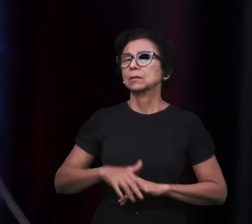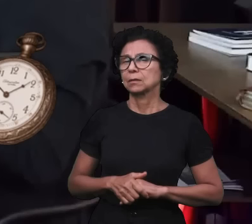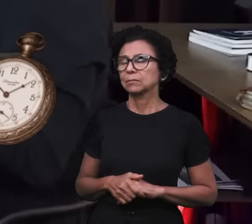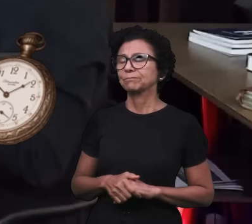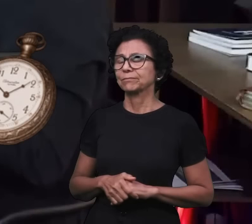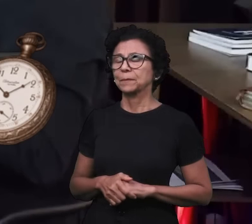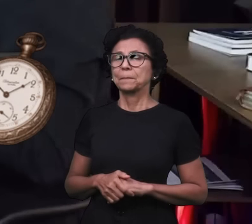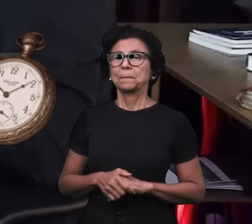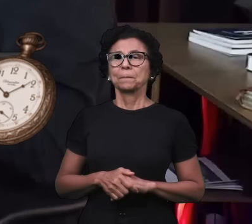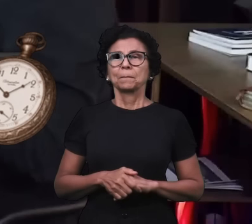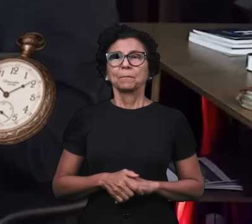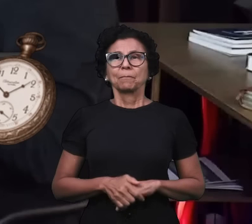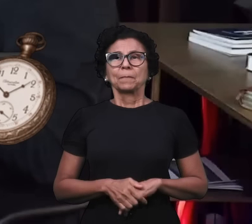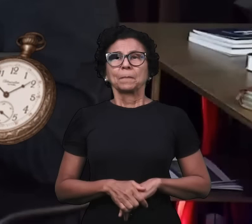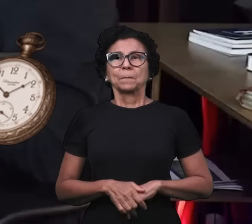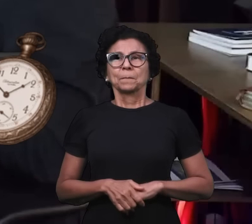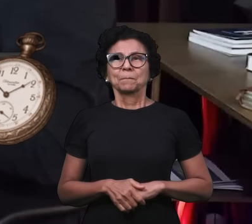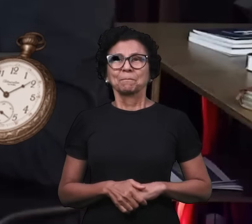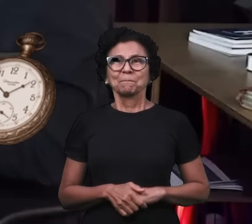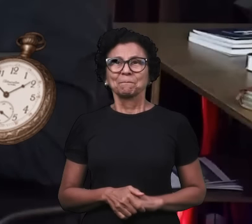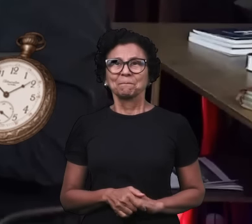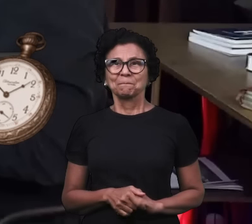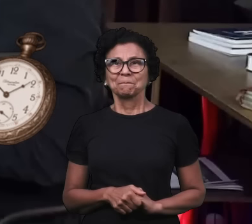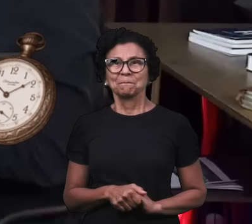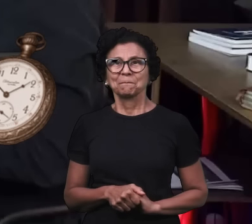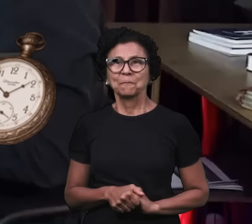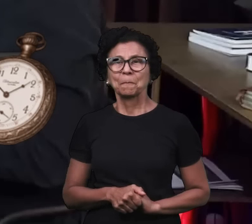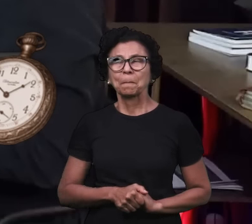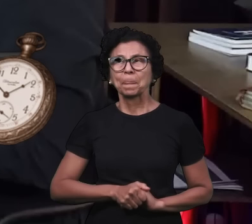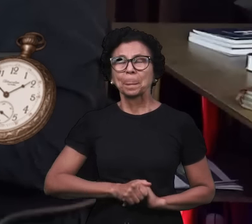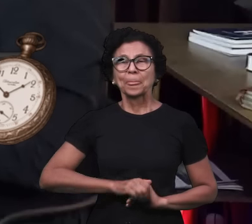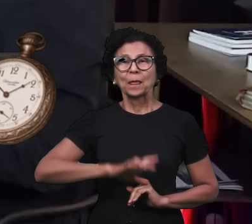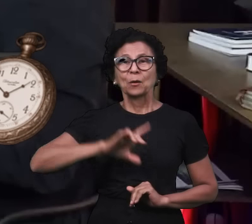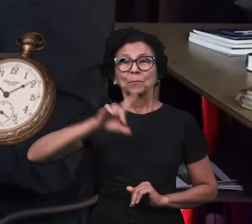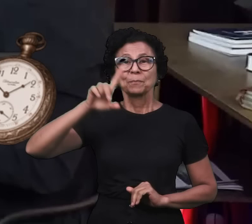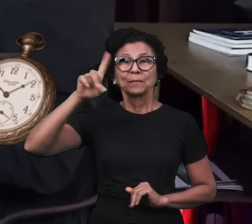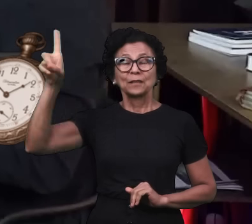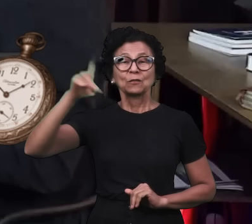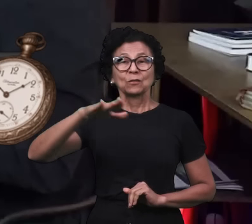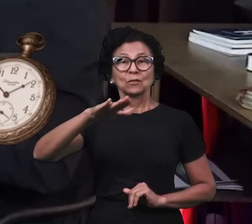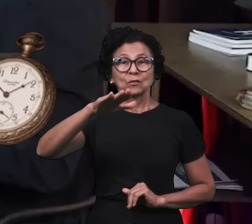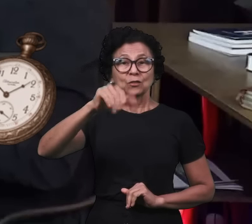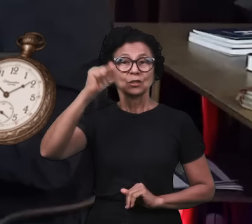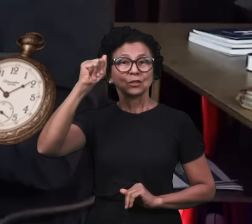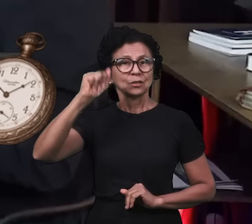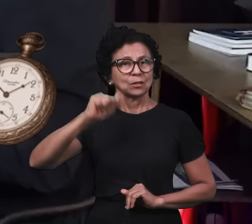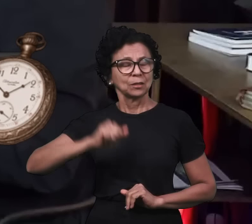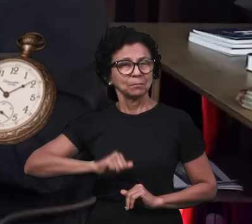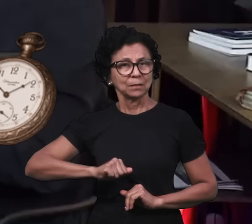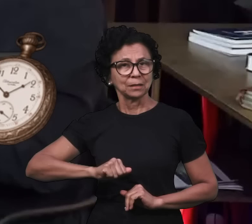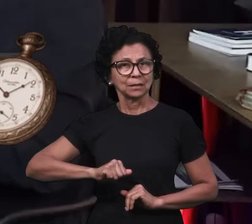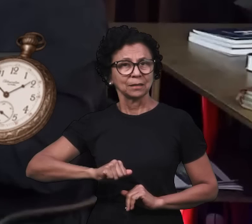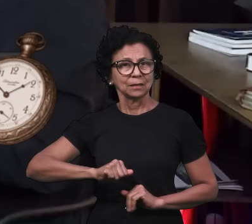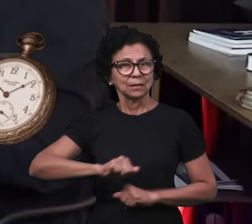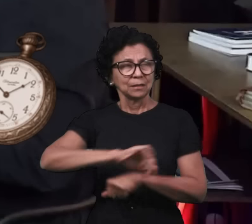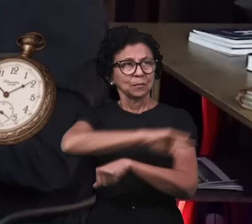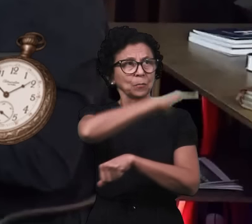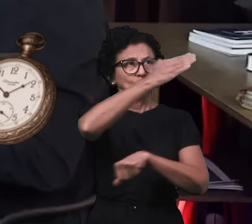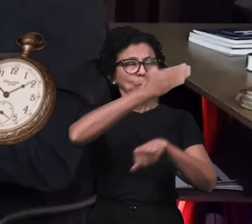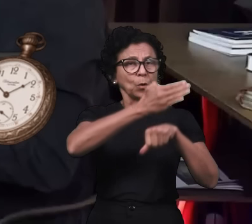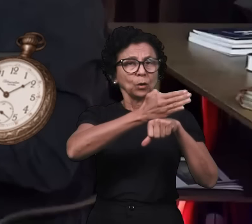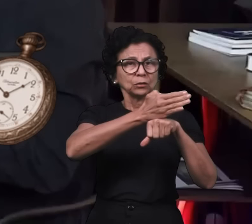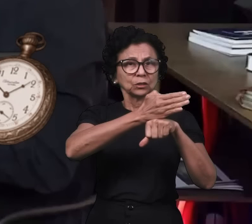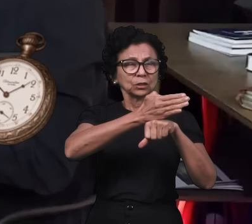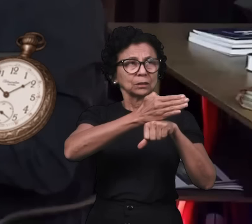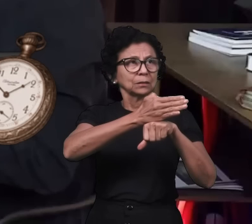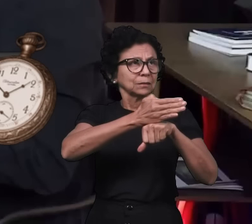chamado por Deus, e você vai ser chamado por Deus para um plano de subida. Sim. Não um plano de descida. Deus não está